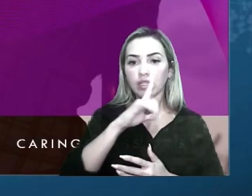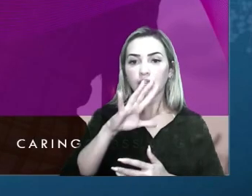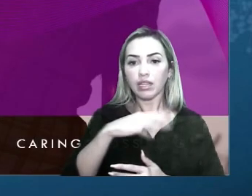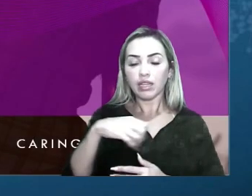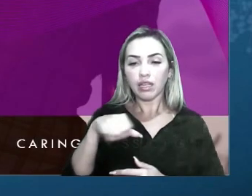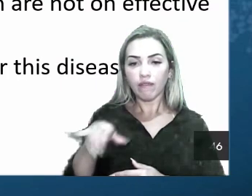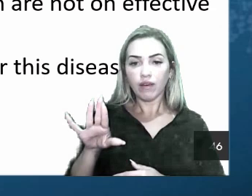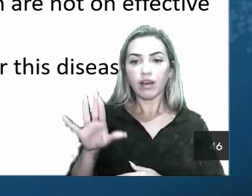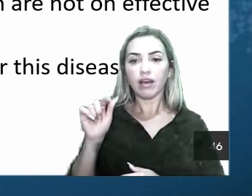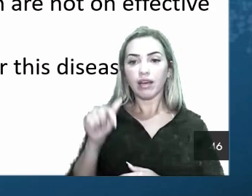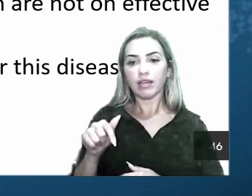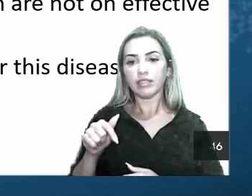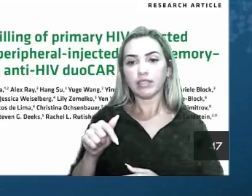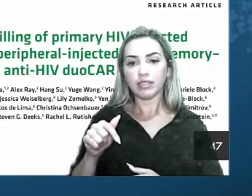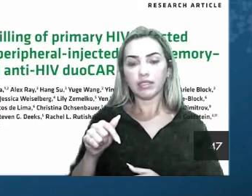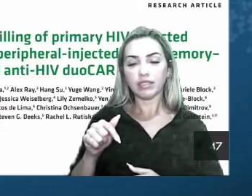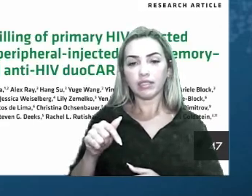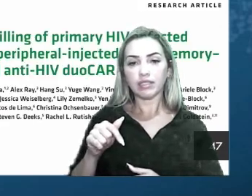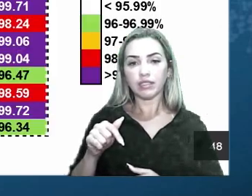levamos esses